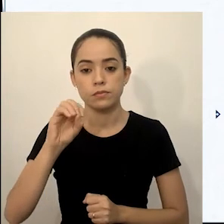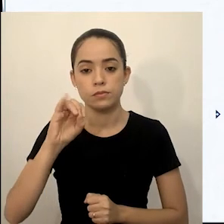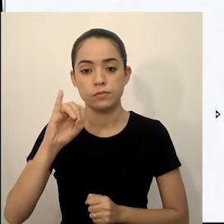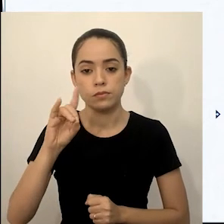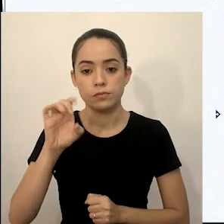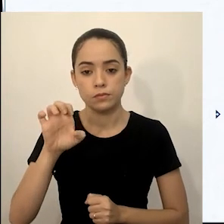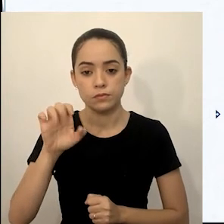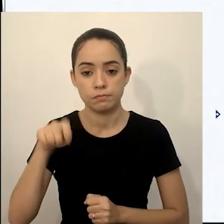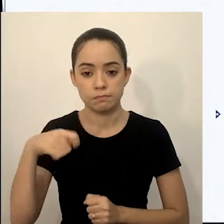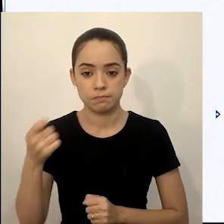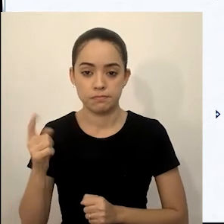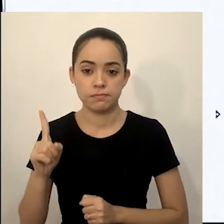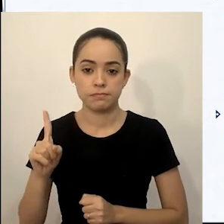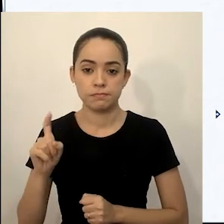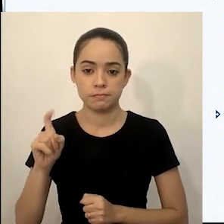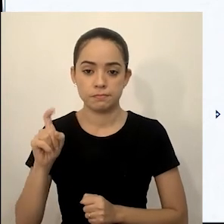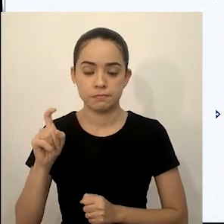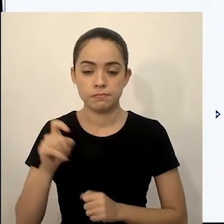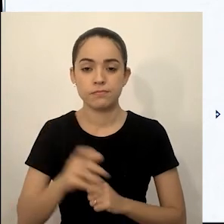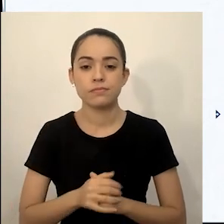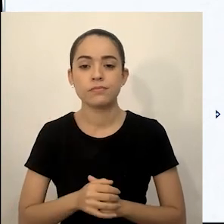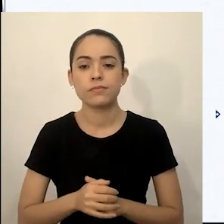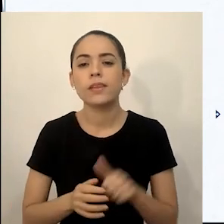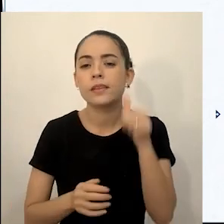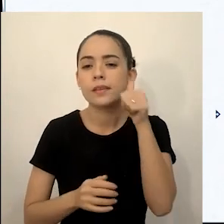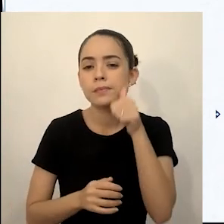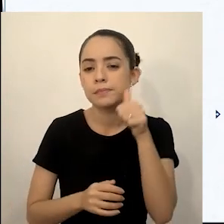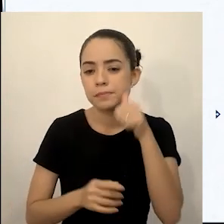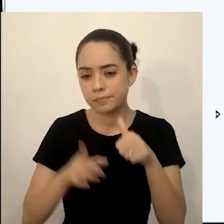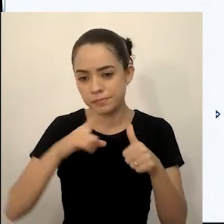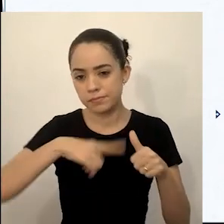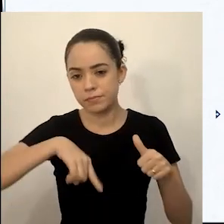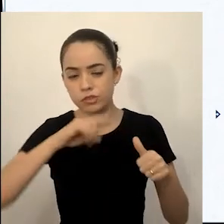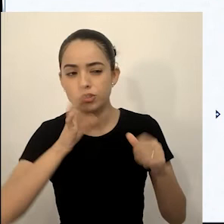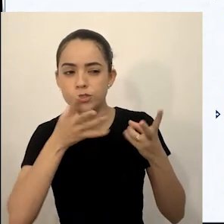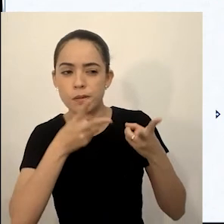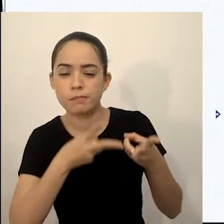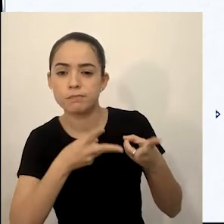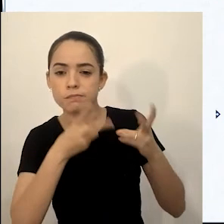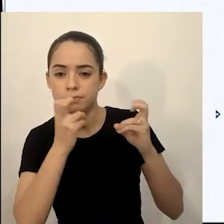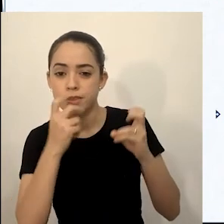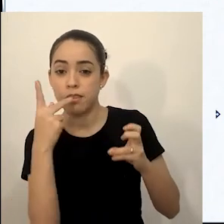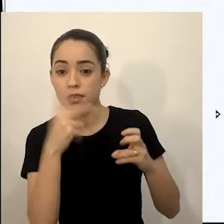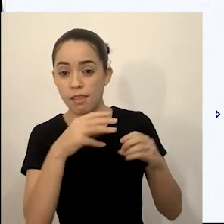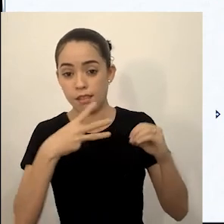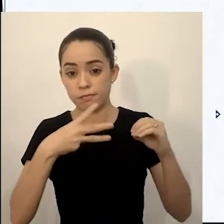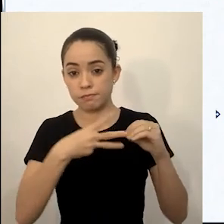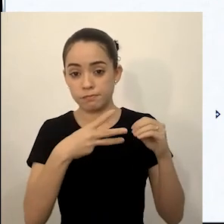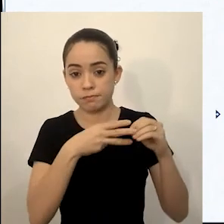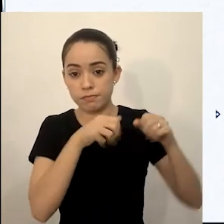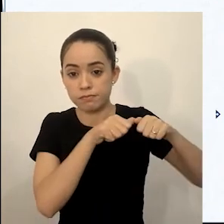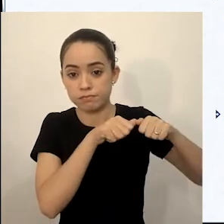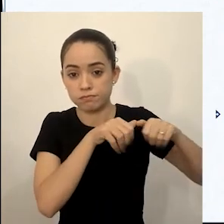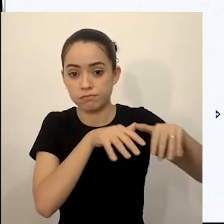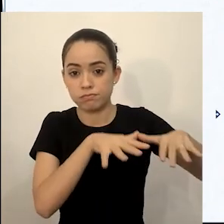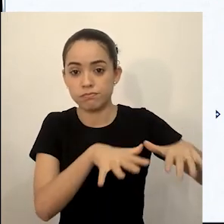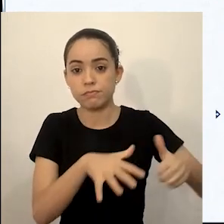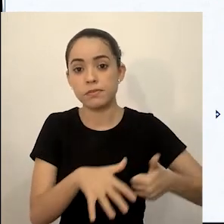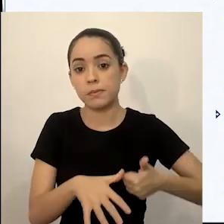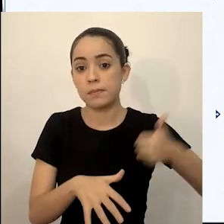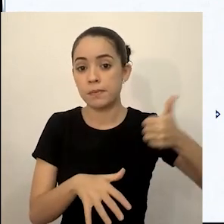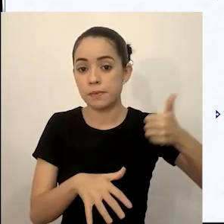Conforme observado nas fêmeas, as células germinativas primordiais,